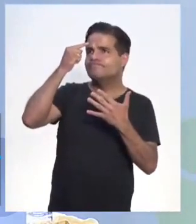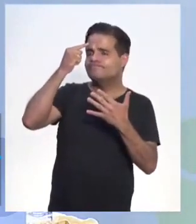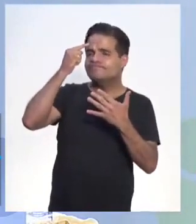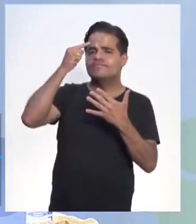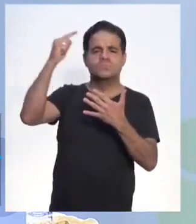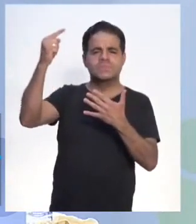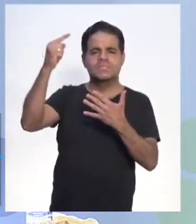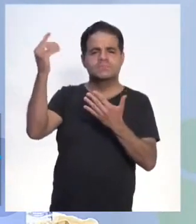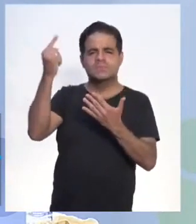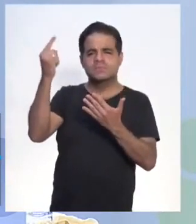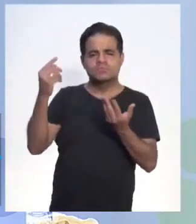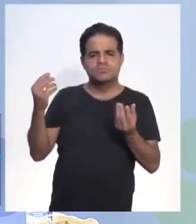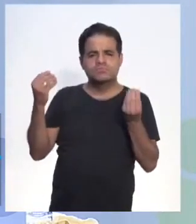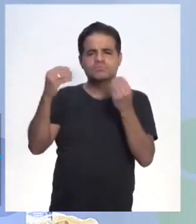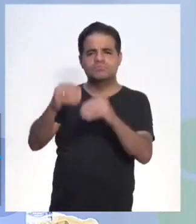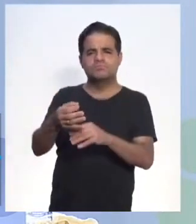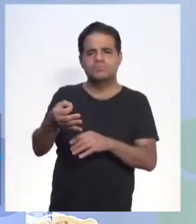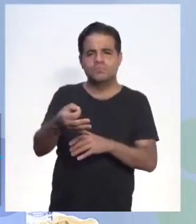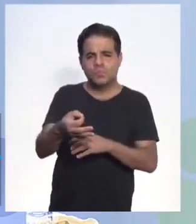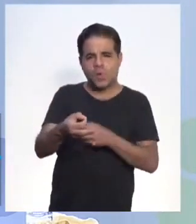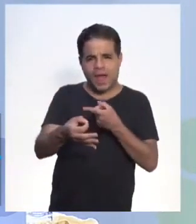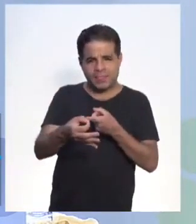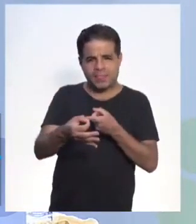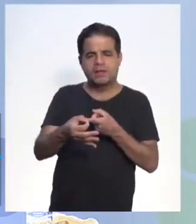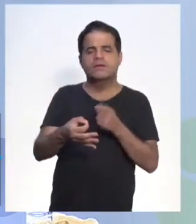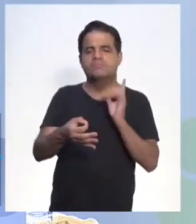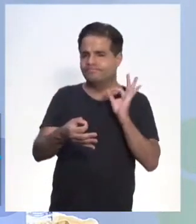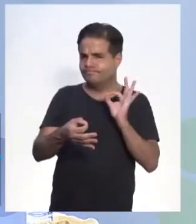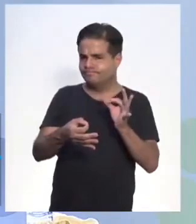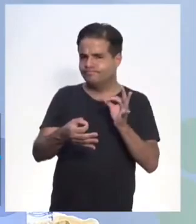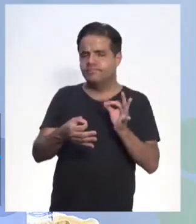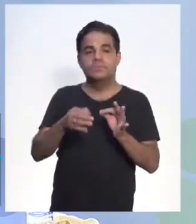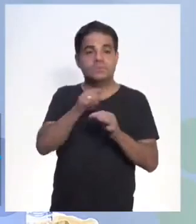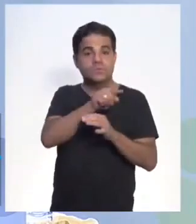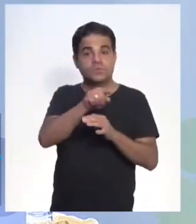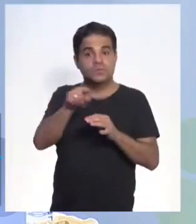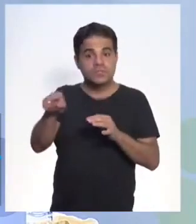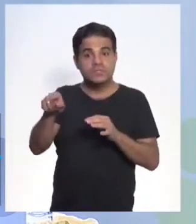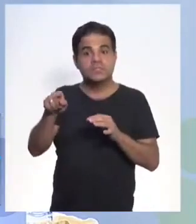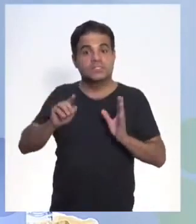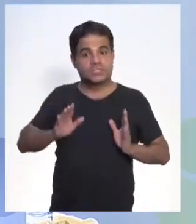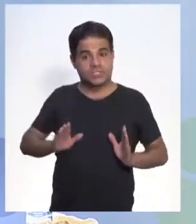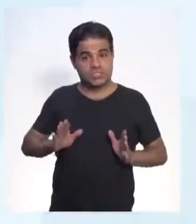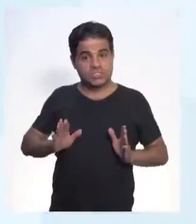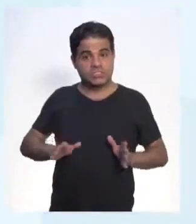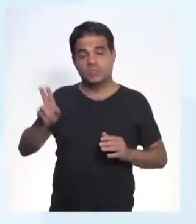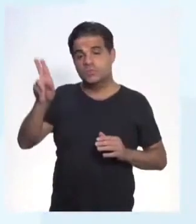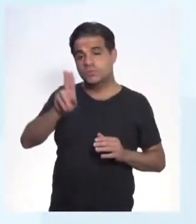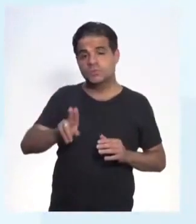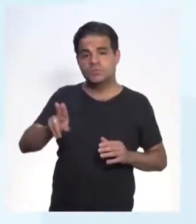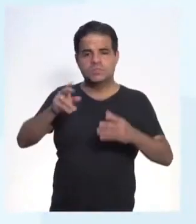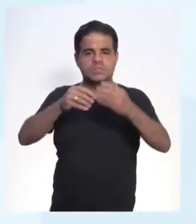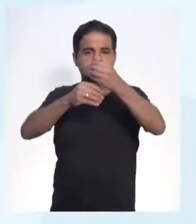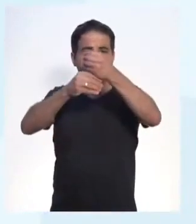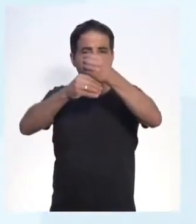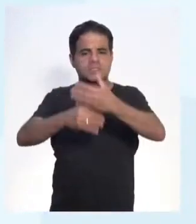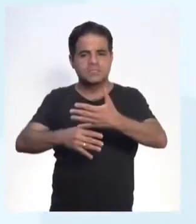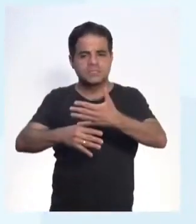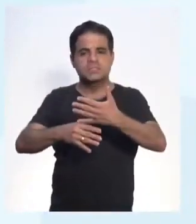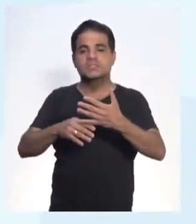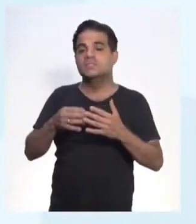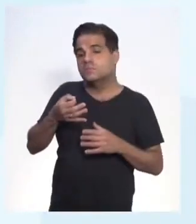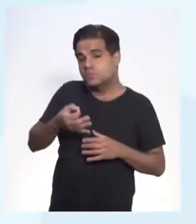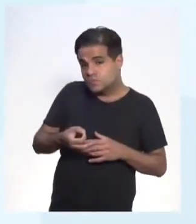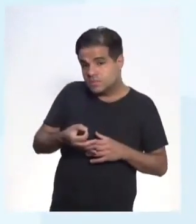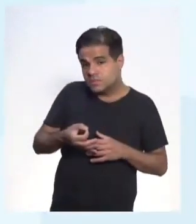no primeiro lançamento. Muito bem. Como vocês mesmos utilizaram lá no chat, na